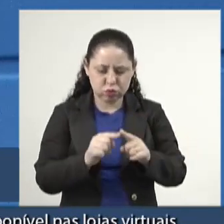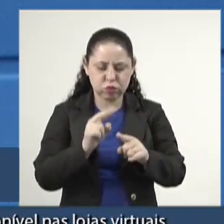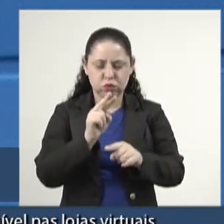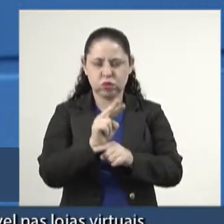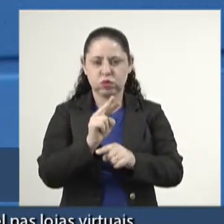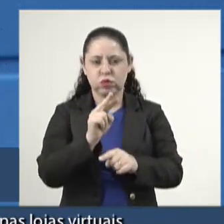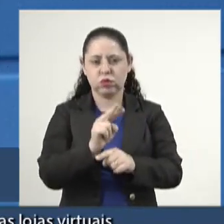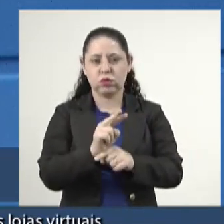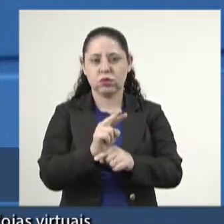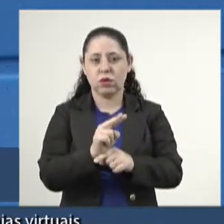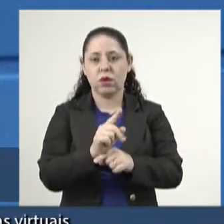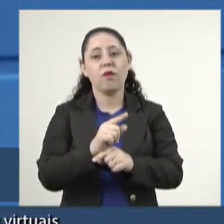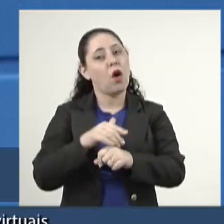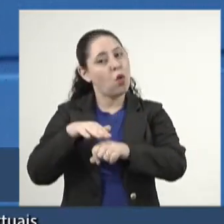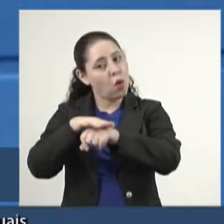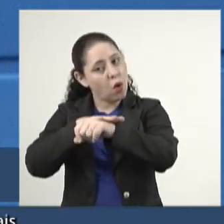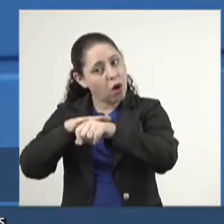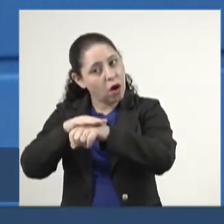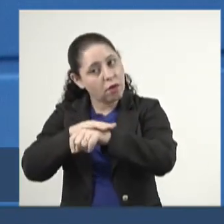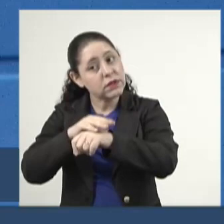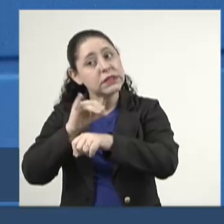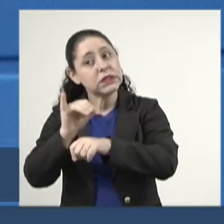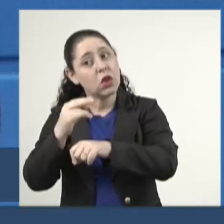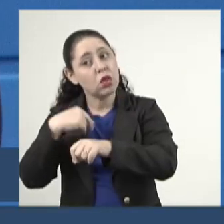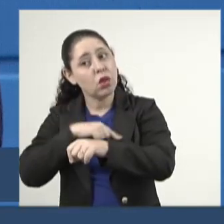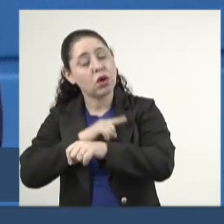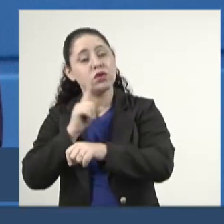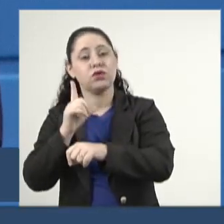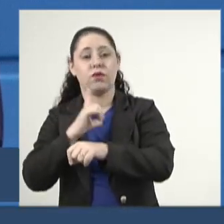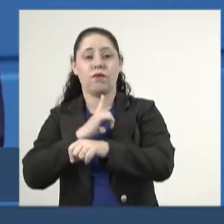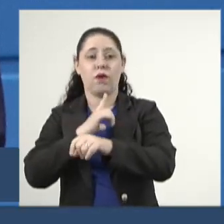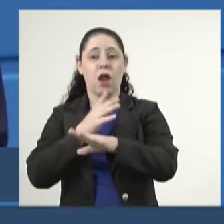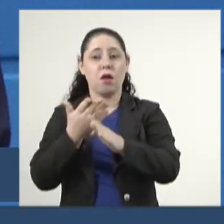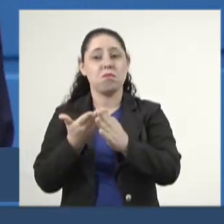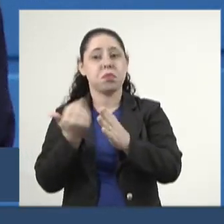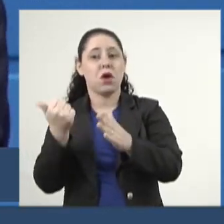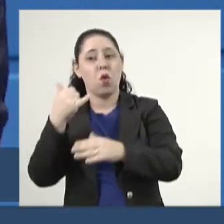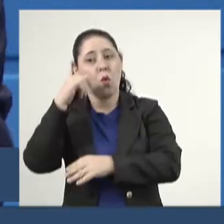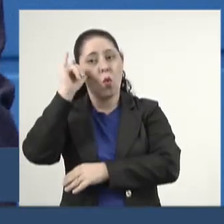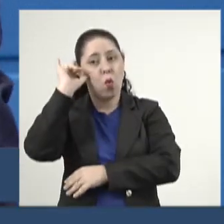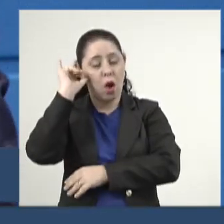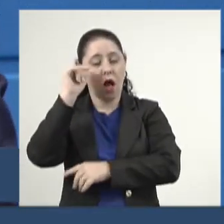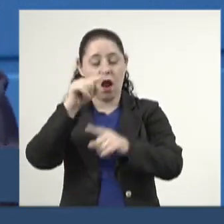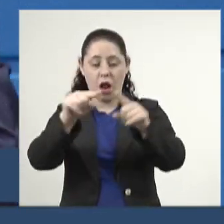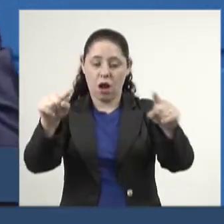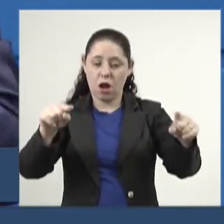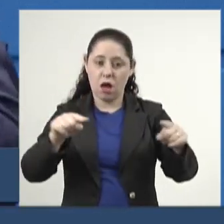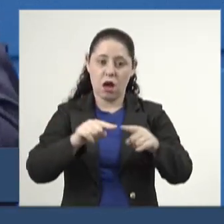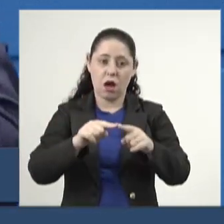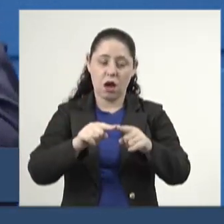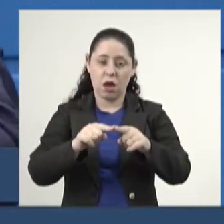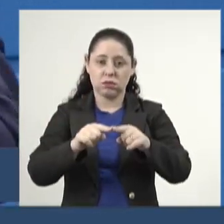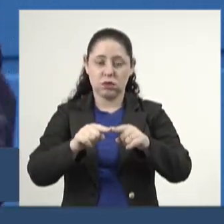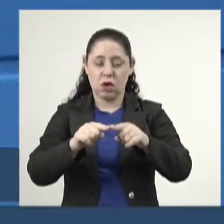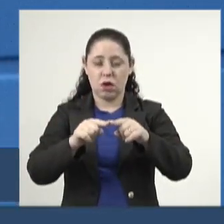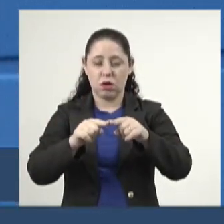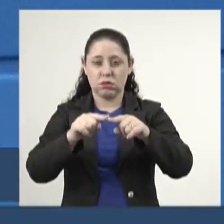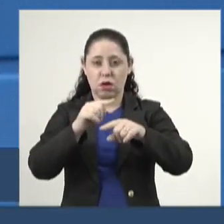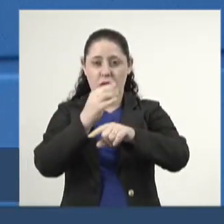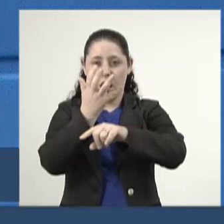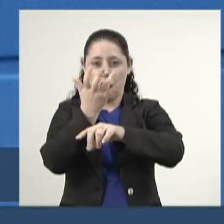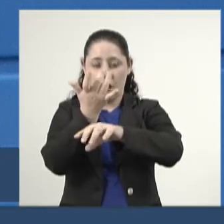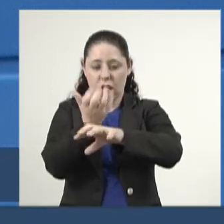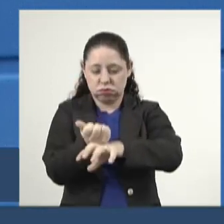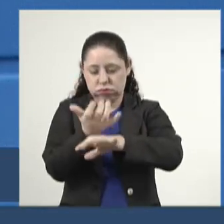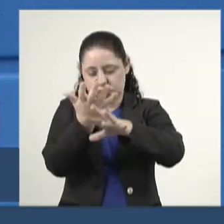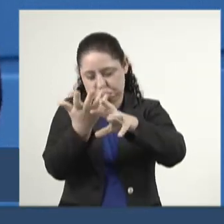Nabileque. Eu fui lá e conversei com ele, falei, se nós tirarmos o gado do Nabileque e a massa subir e der uma